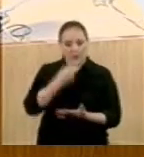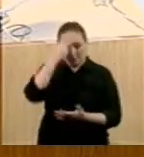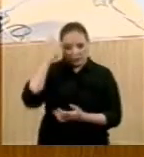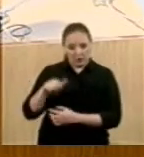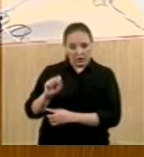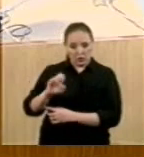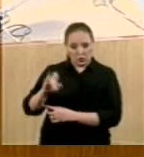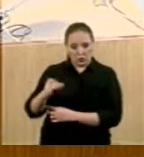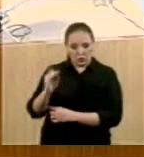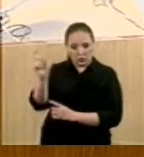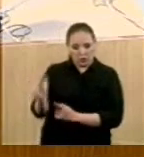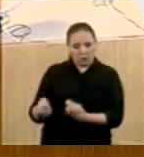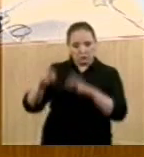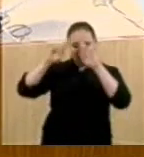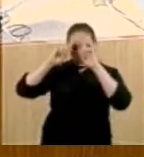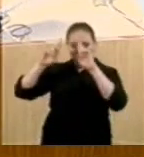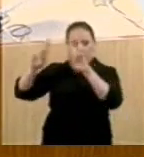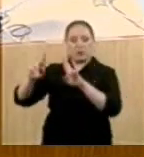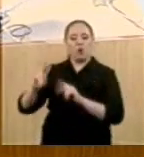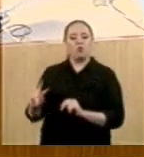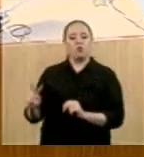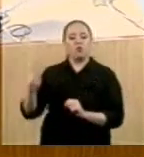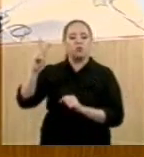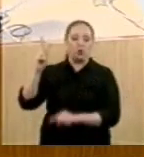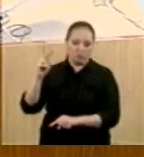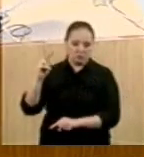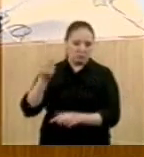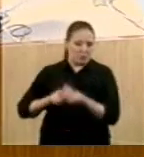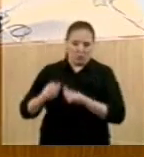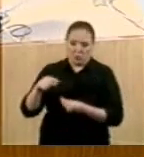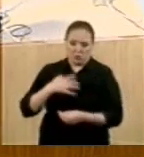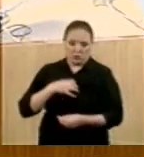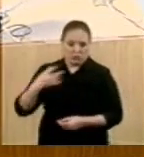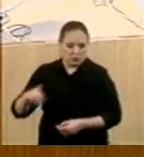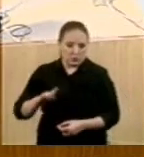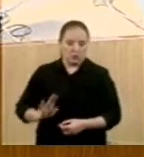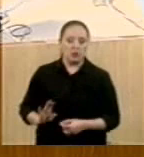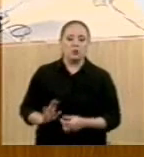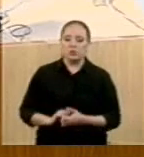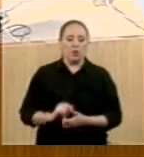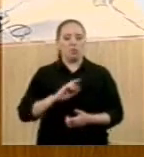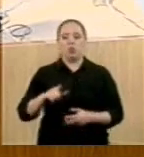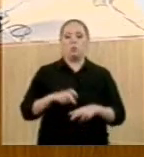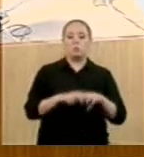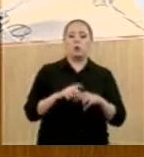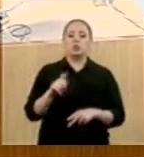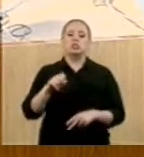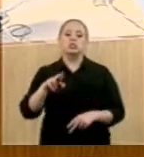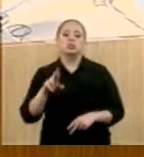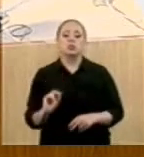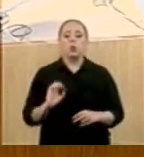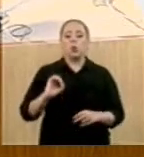ser respeitados e valorizados da maneira como são, e não pelo gênero ou